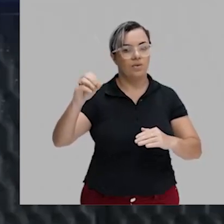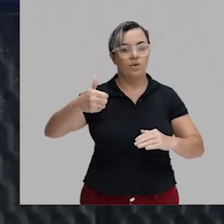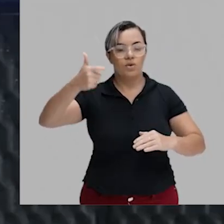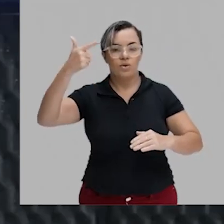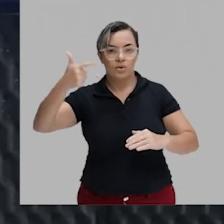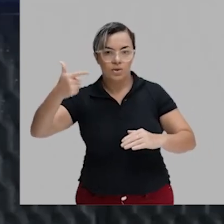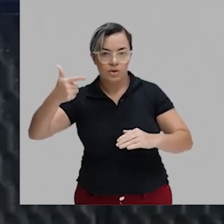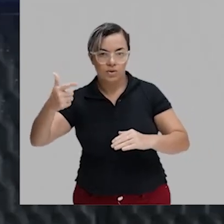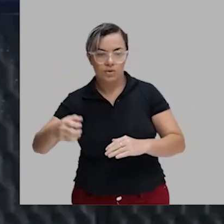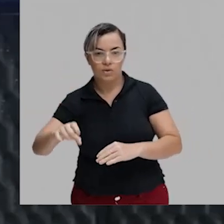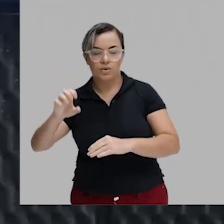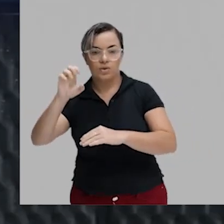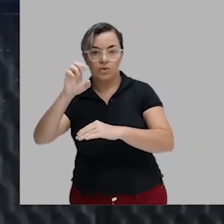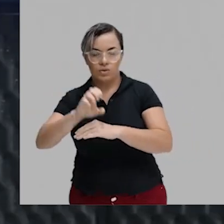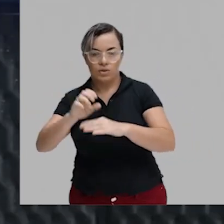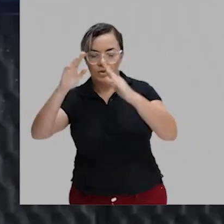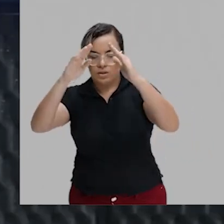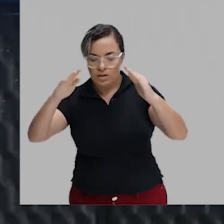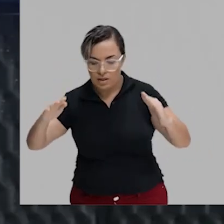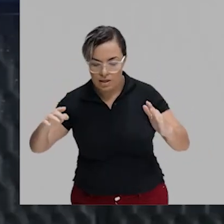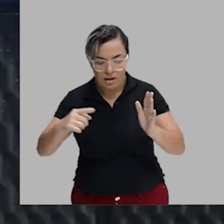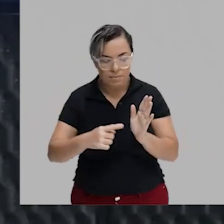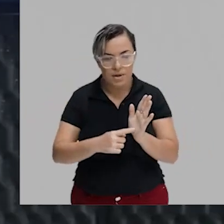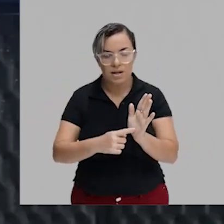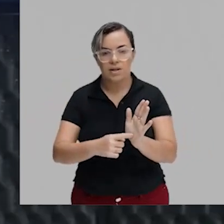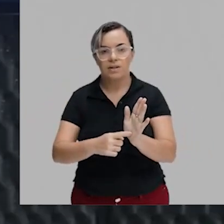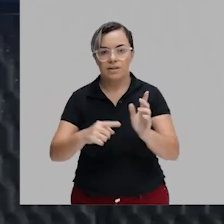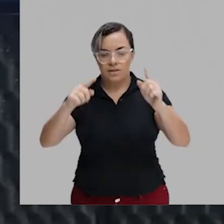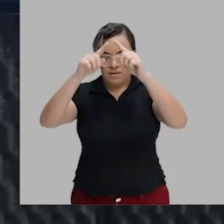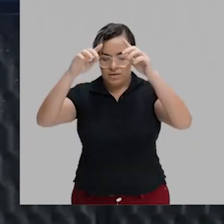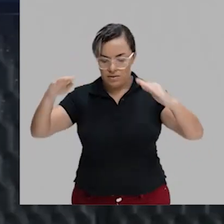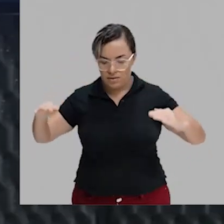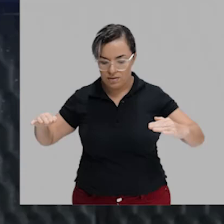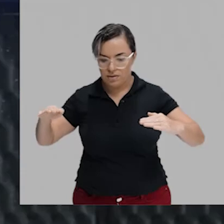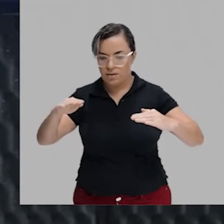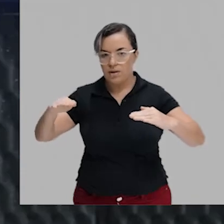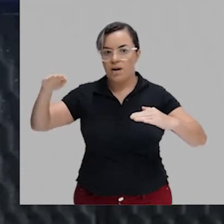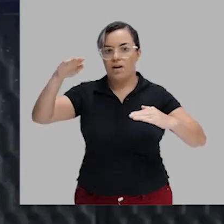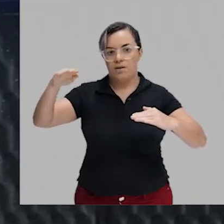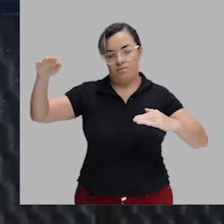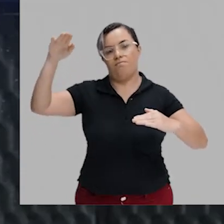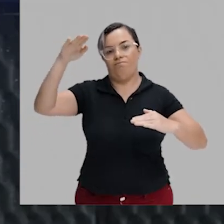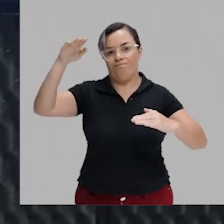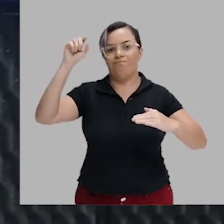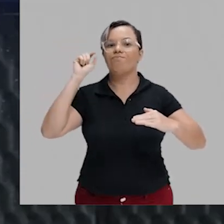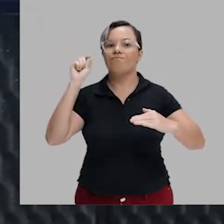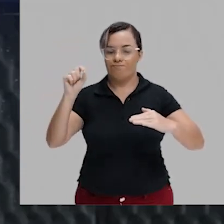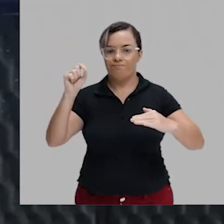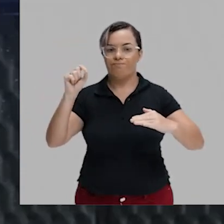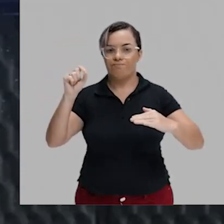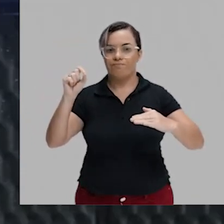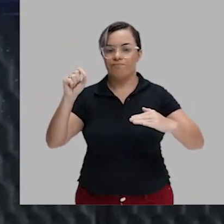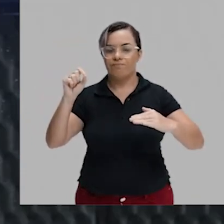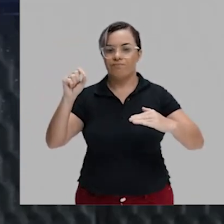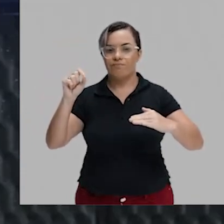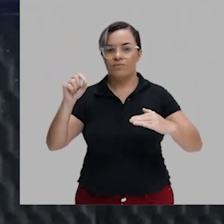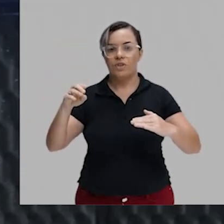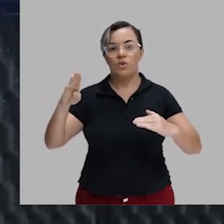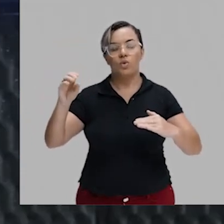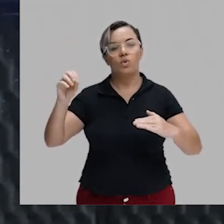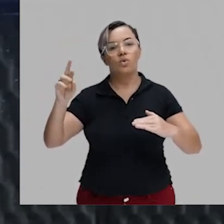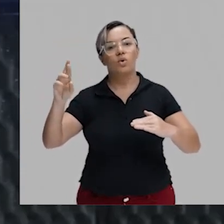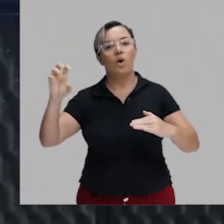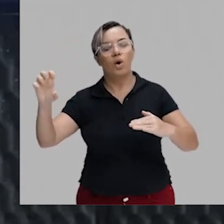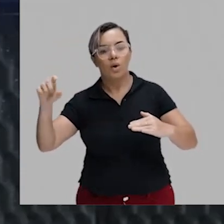nobreza. Falar de antigo regime é falar da intolerância religiosa. Observe que